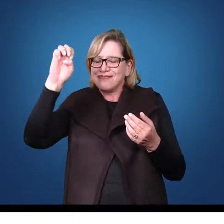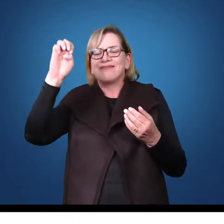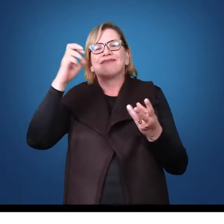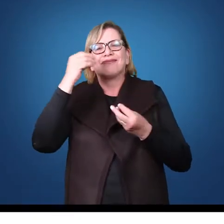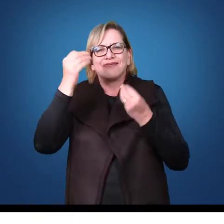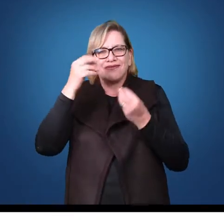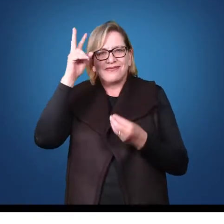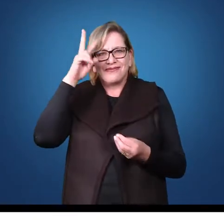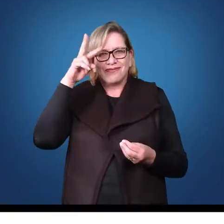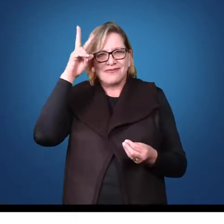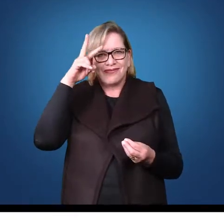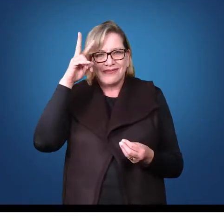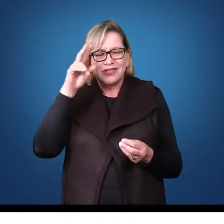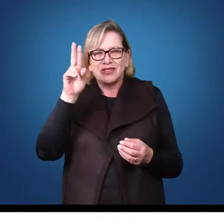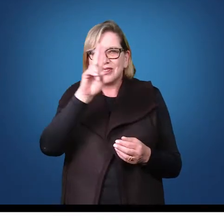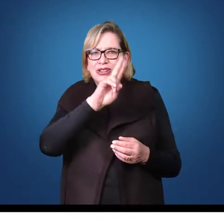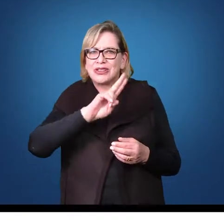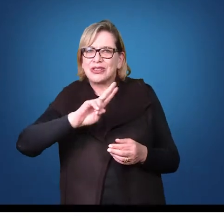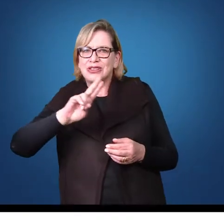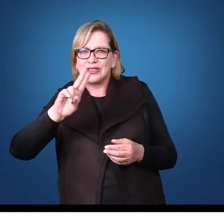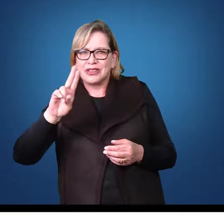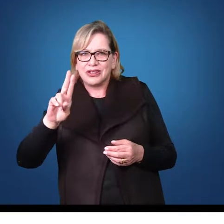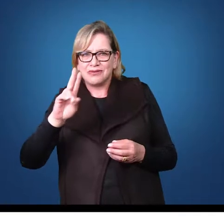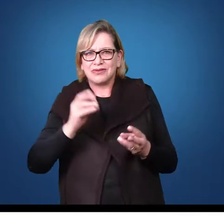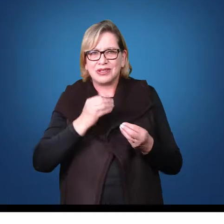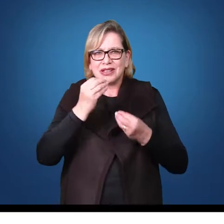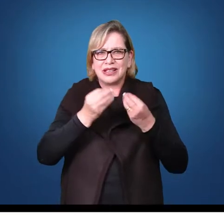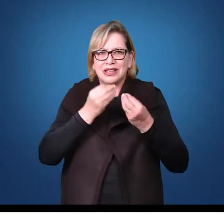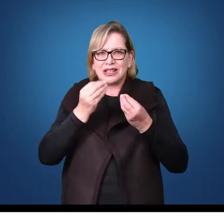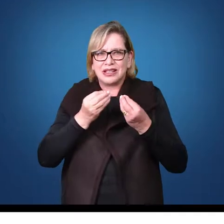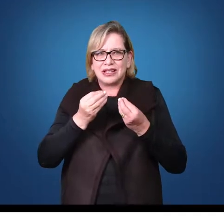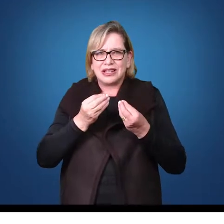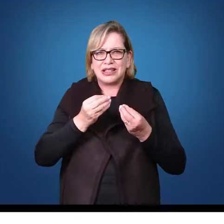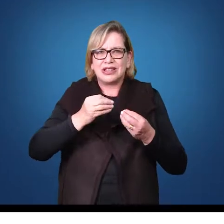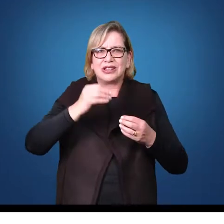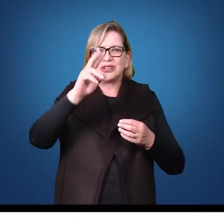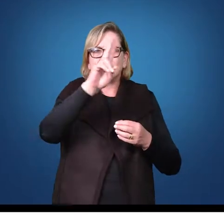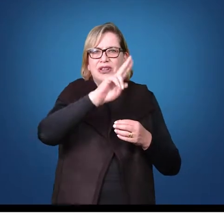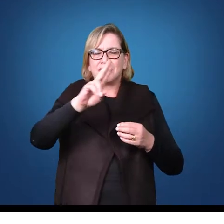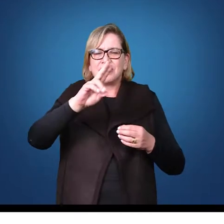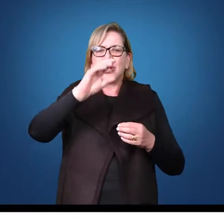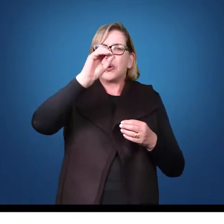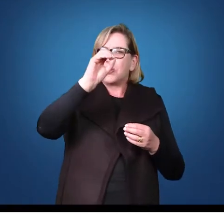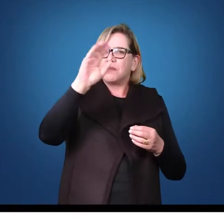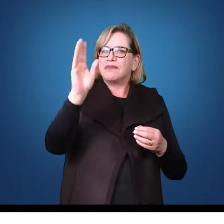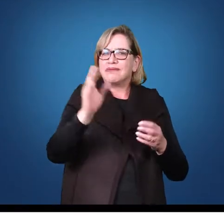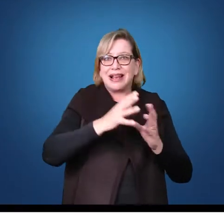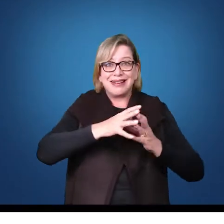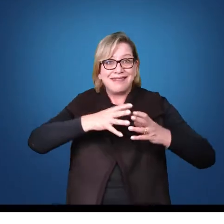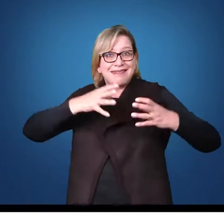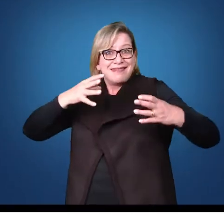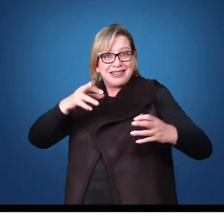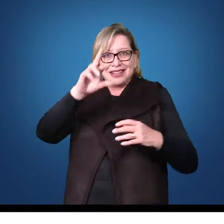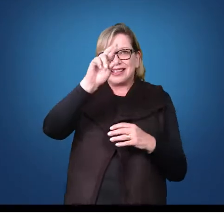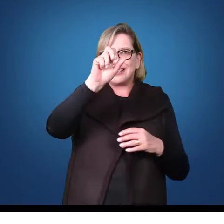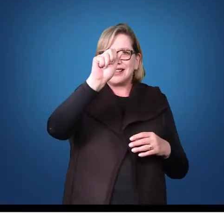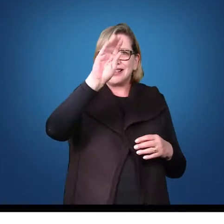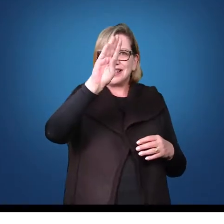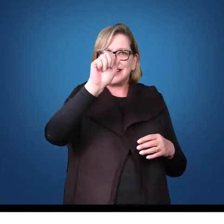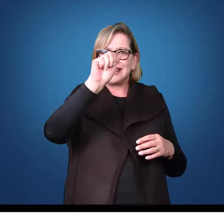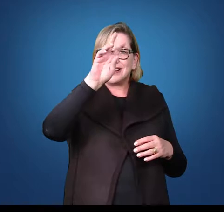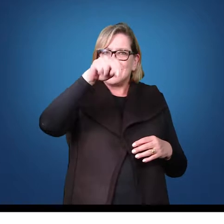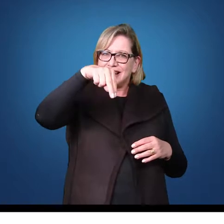E essa história se chama O Grande Rabanete. Que